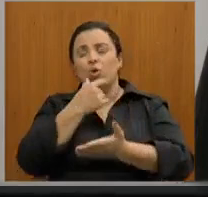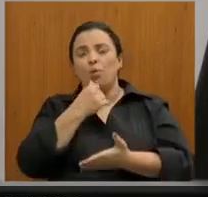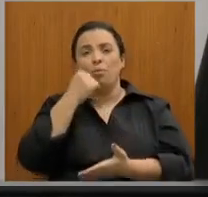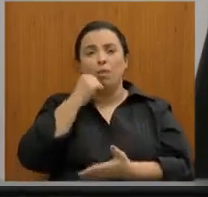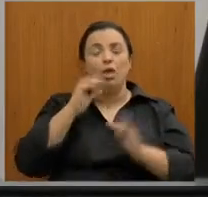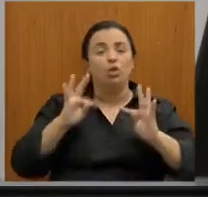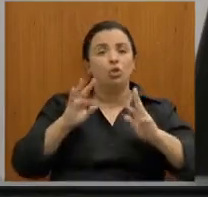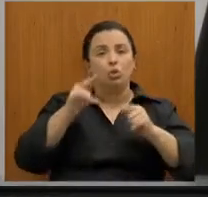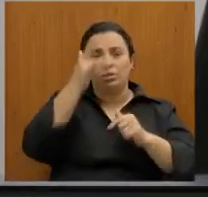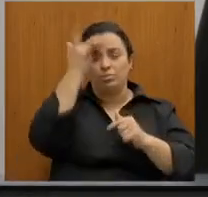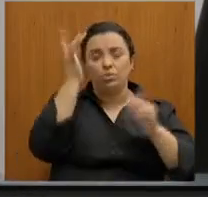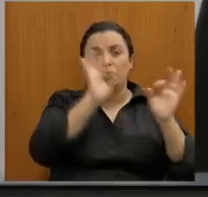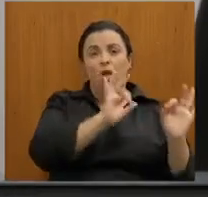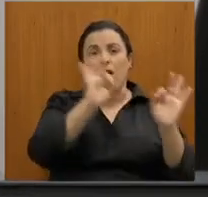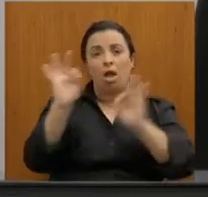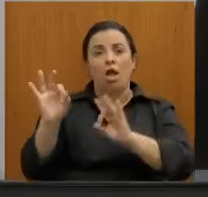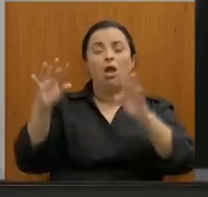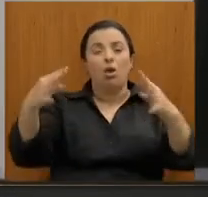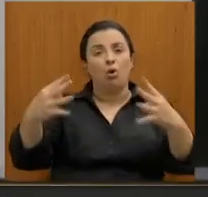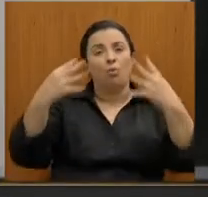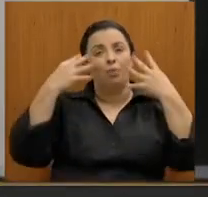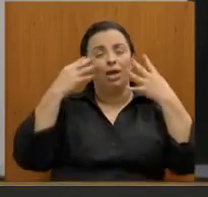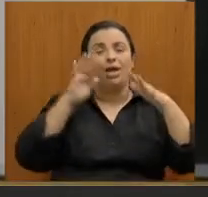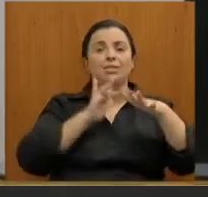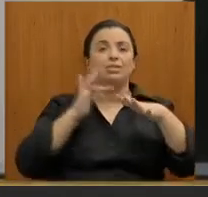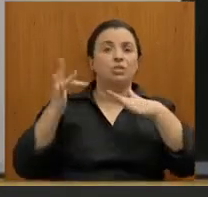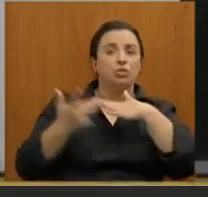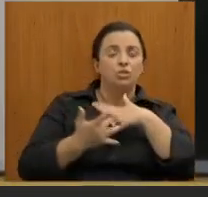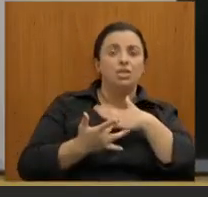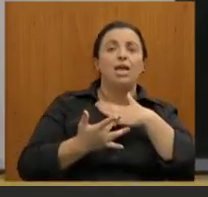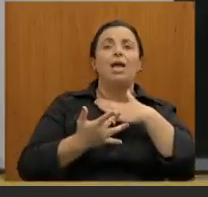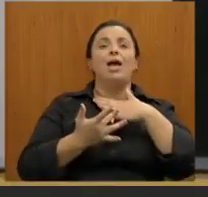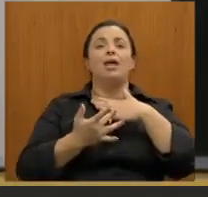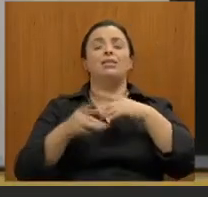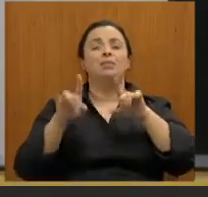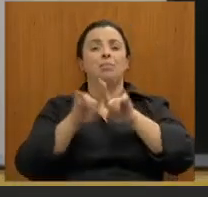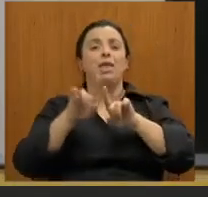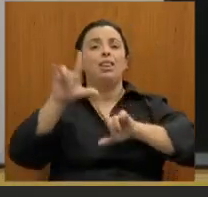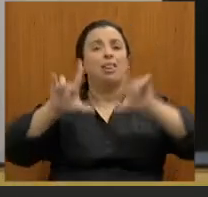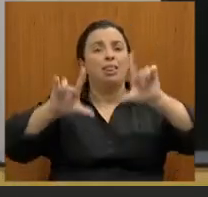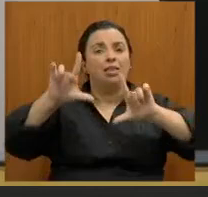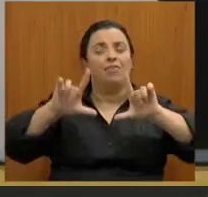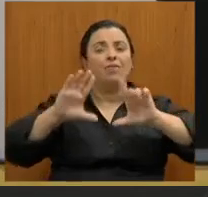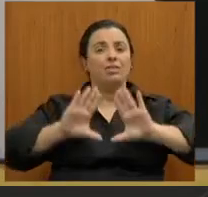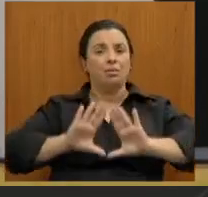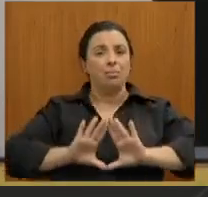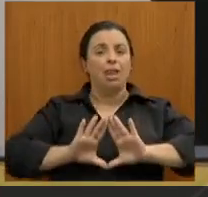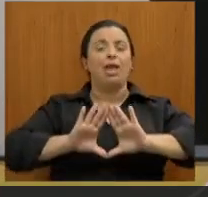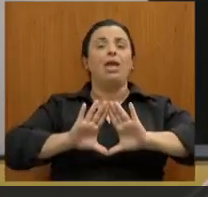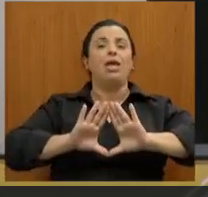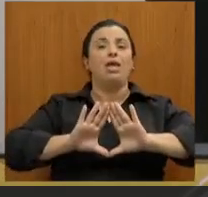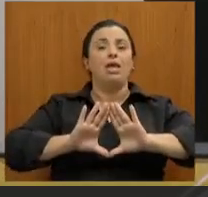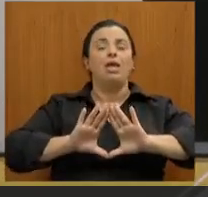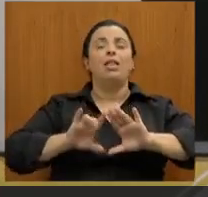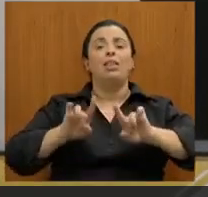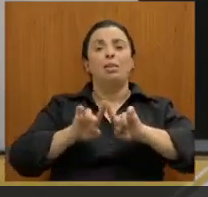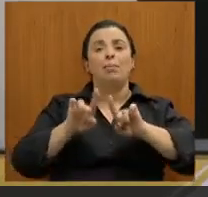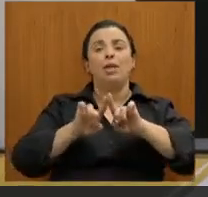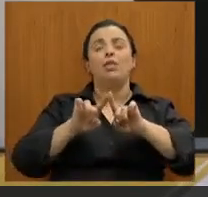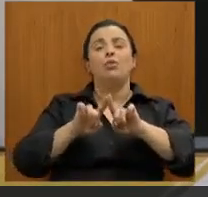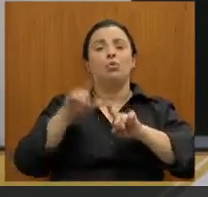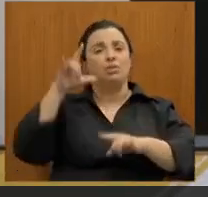nos que nos acompanharam através das redes sociais através da TV Assembleia através das redes sociais nós o